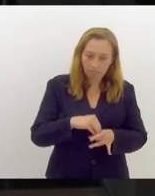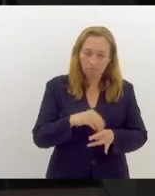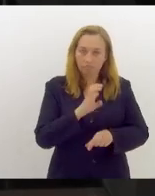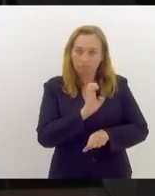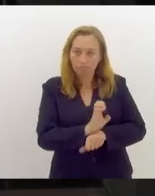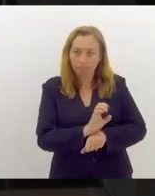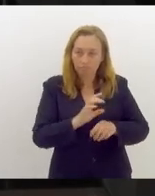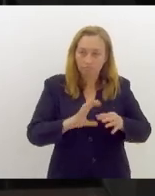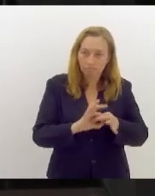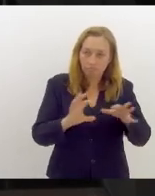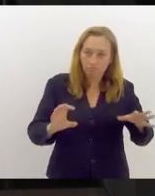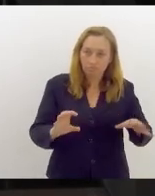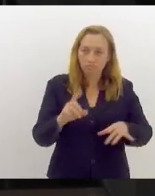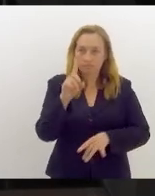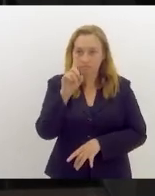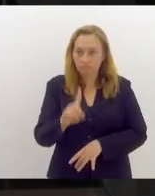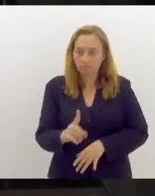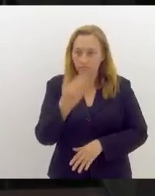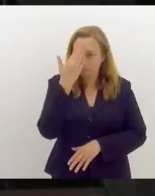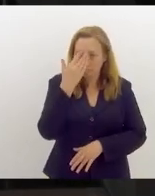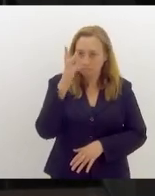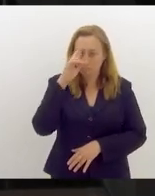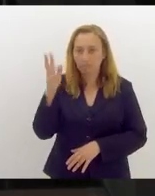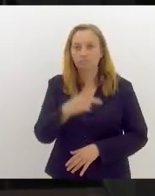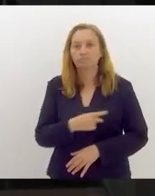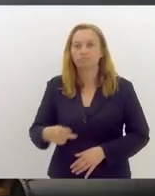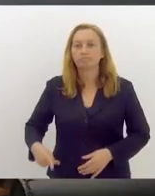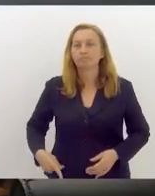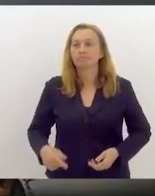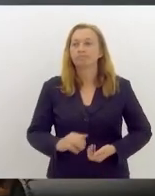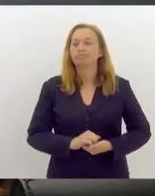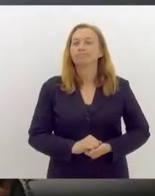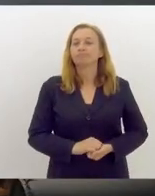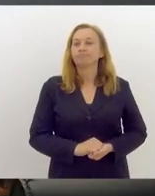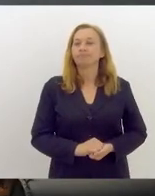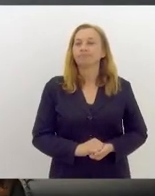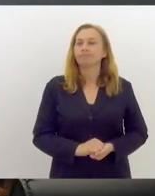um estado democrático de direito Muito obrigado senhor presidente